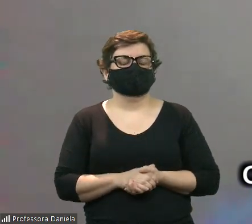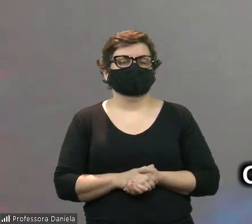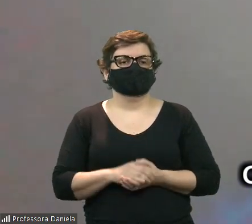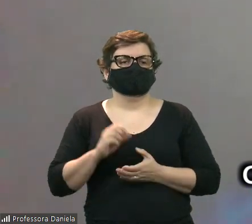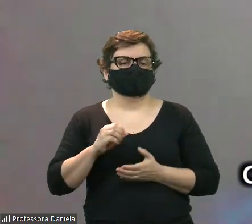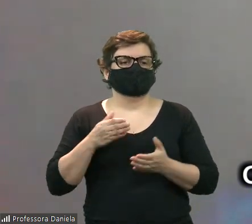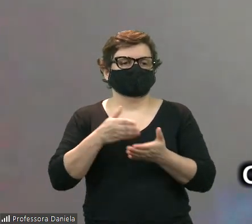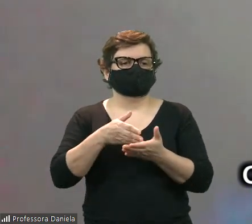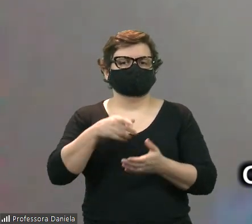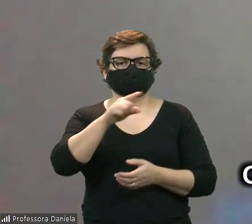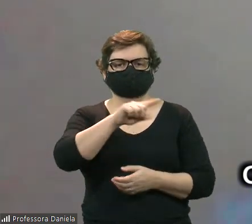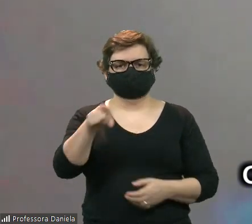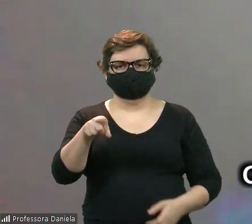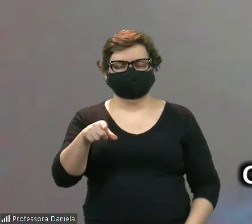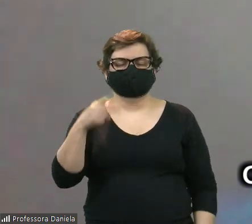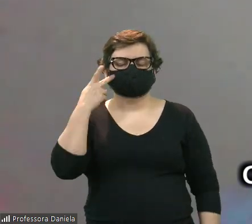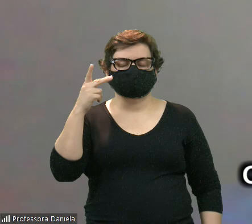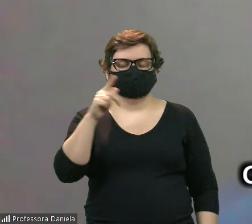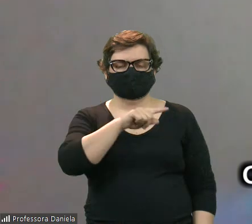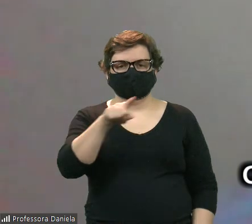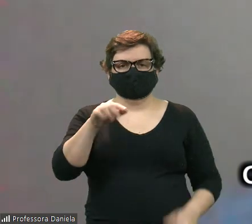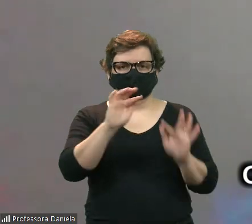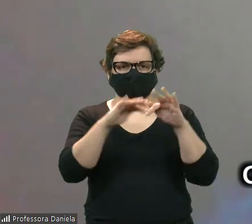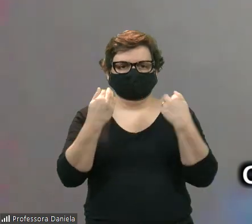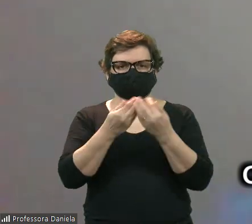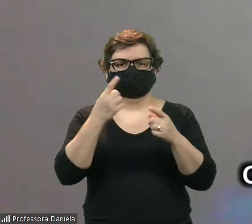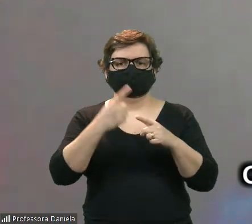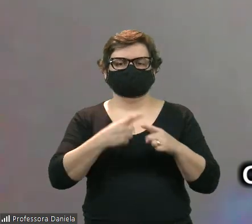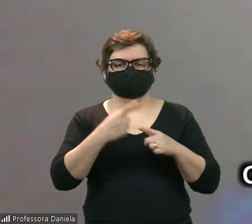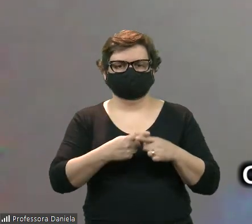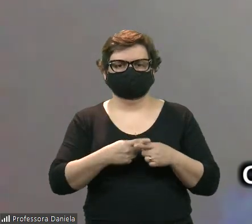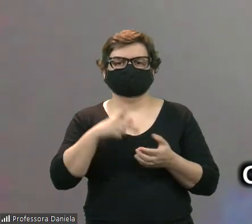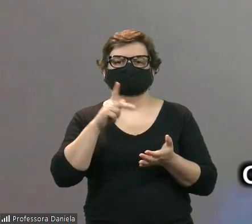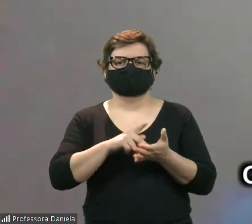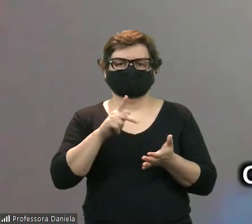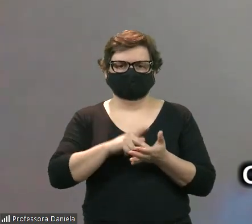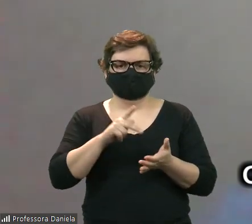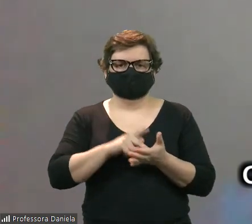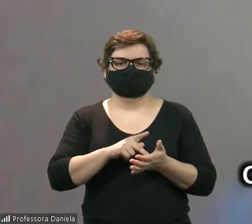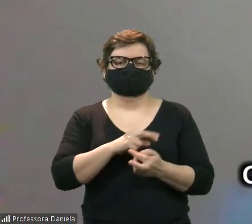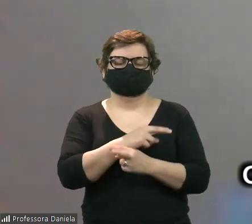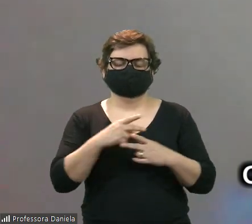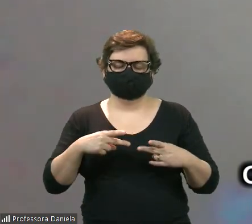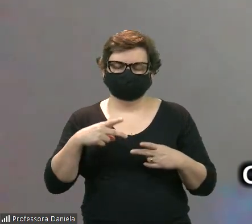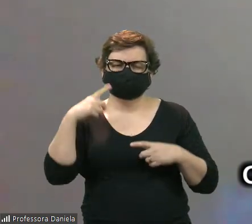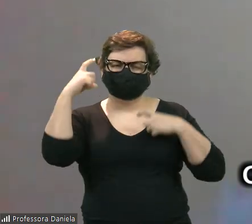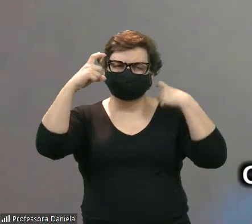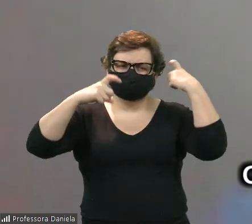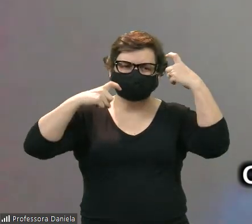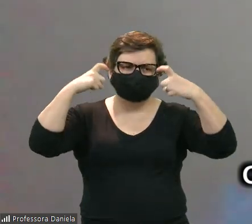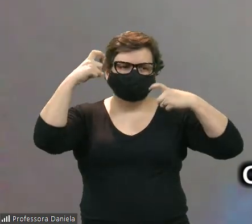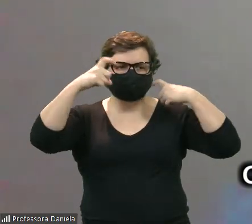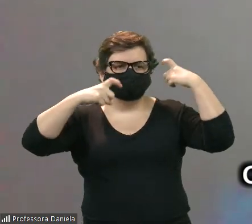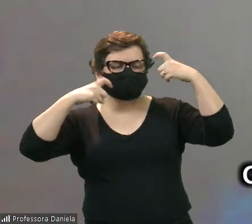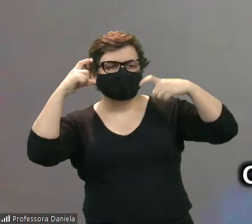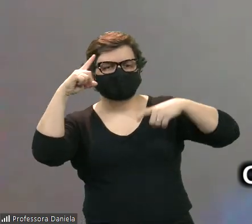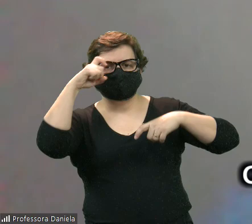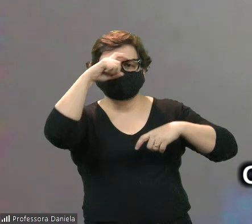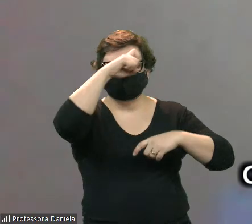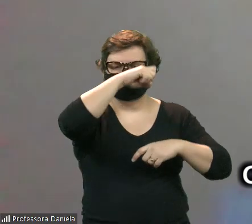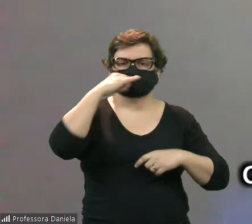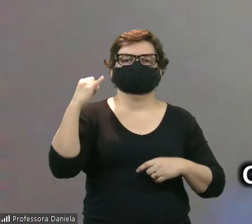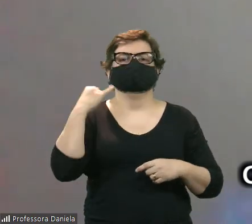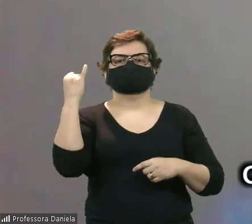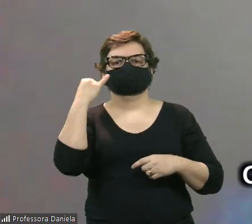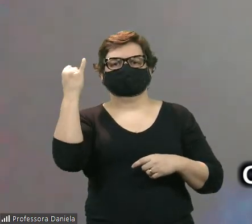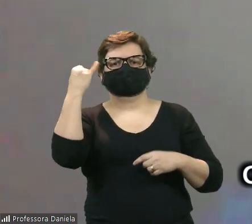essa cesta básica para essas famílias, porque realmente a situação é desesperadora, principalmente aquelas